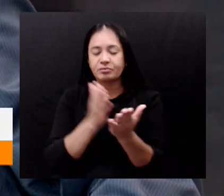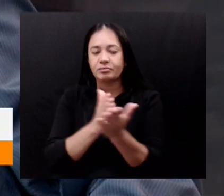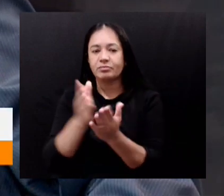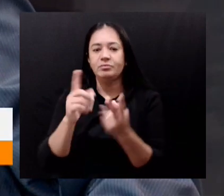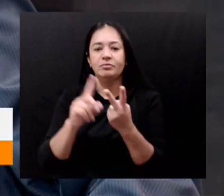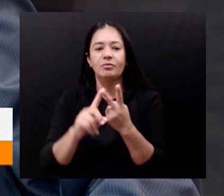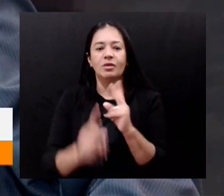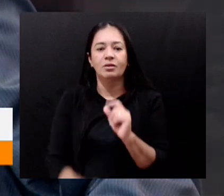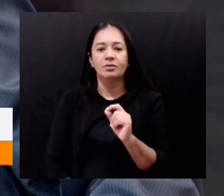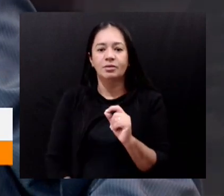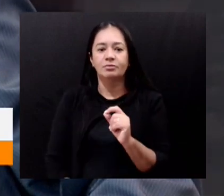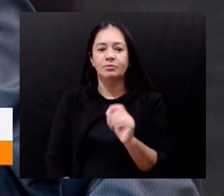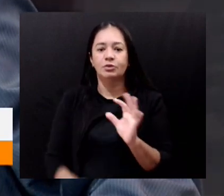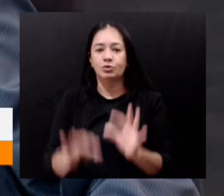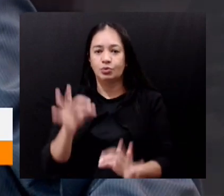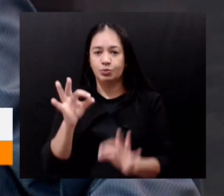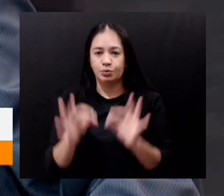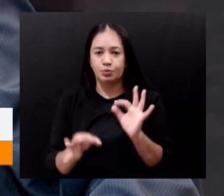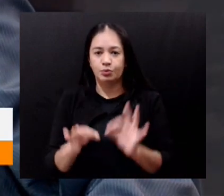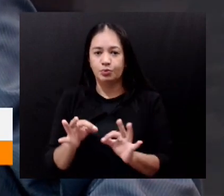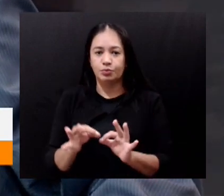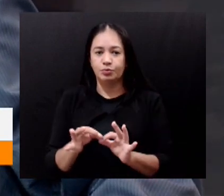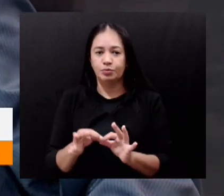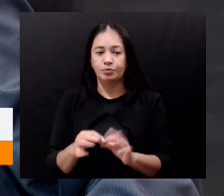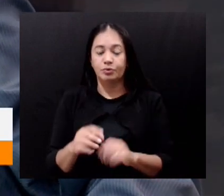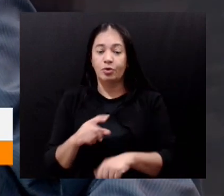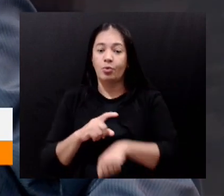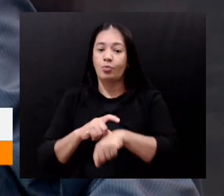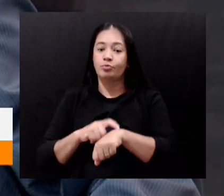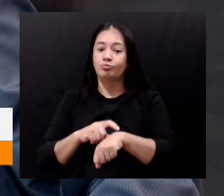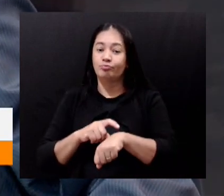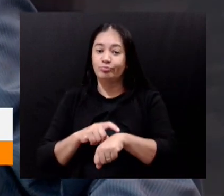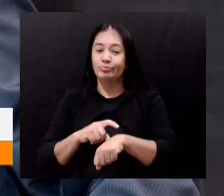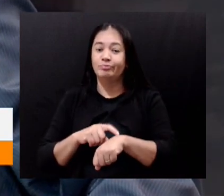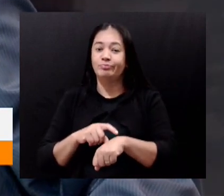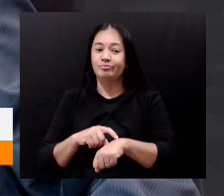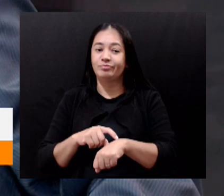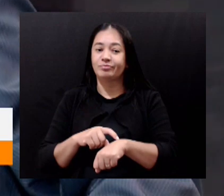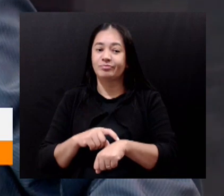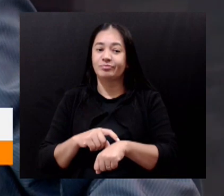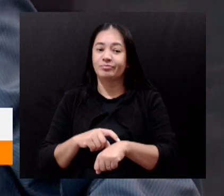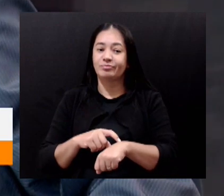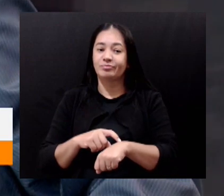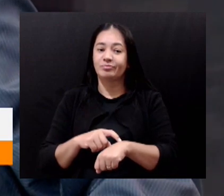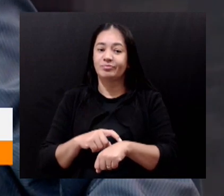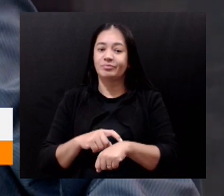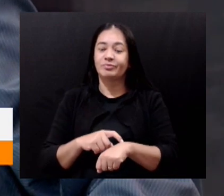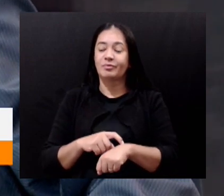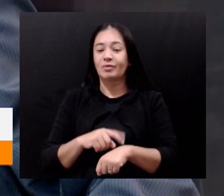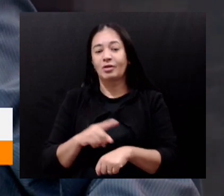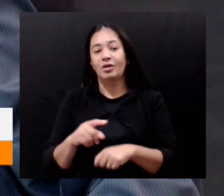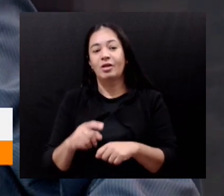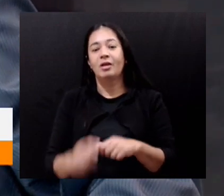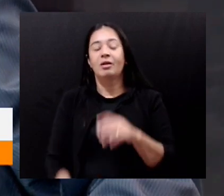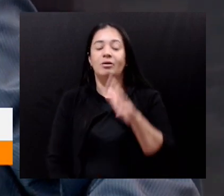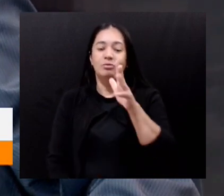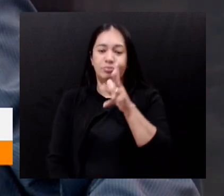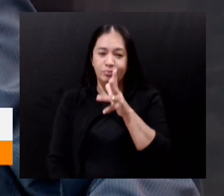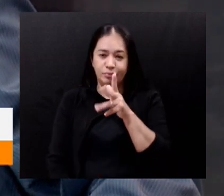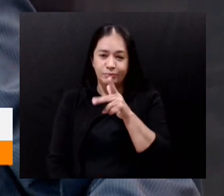judicial. Uhum. O tempo, nesse caso, eu vou concordar com a doutora que também o nosso é bem lento, porque os tribunais italianos